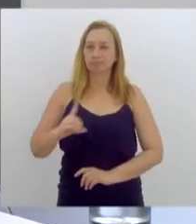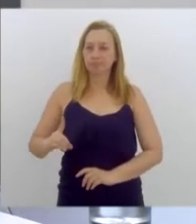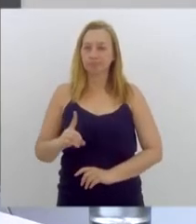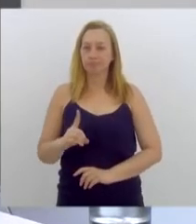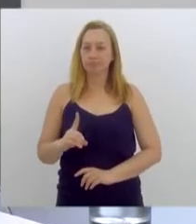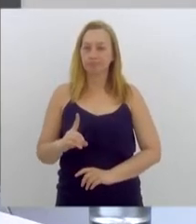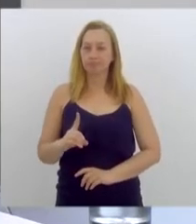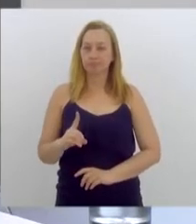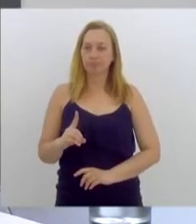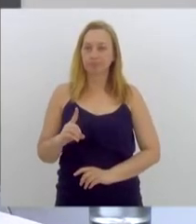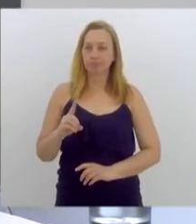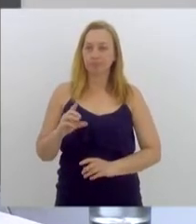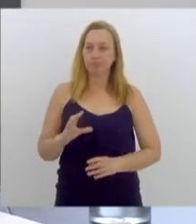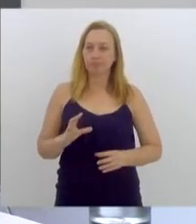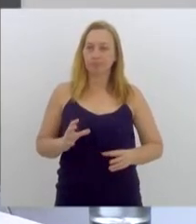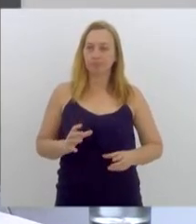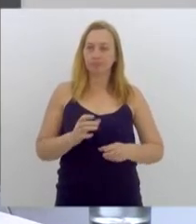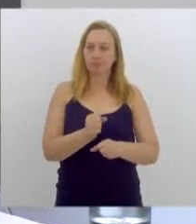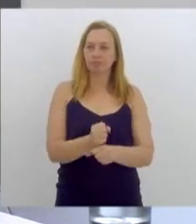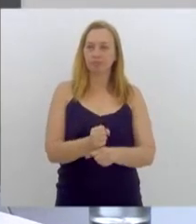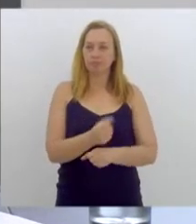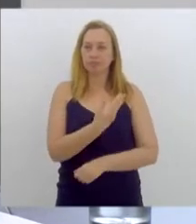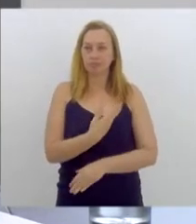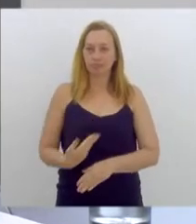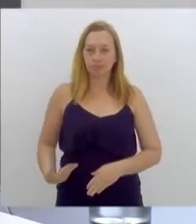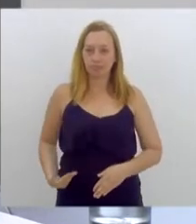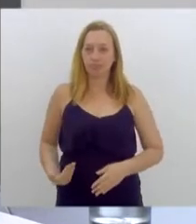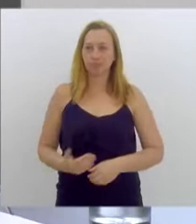auditoria de Contas do governo